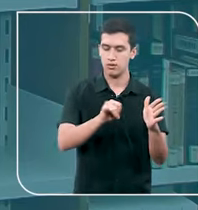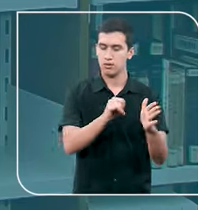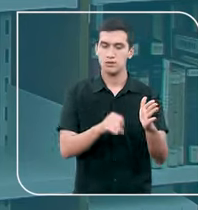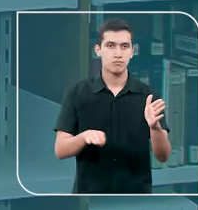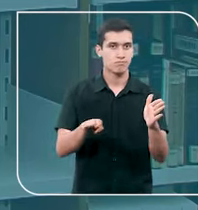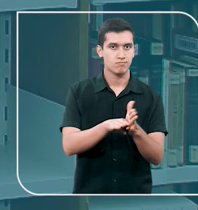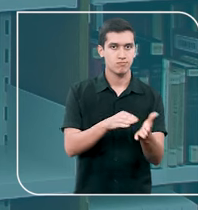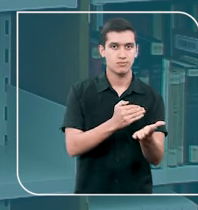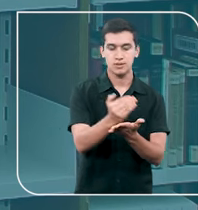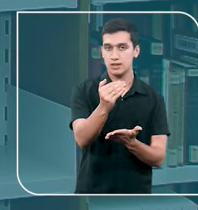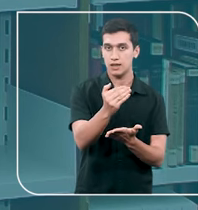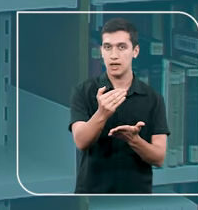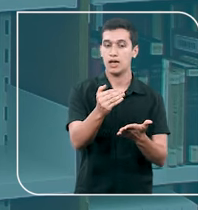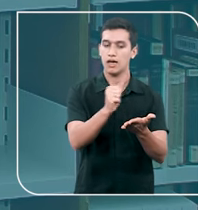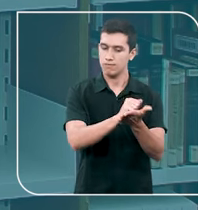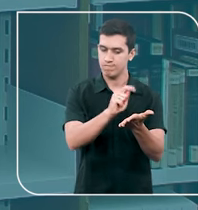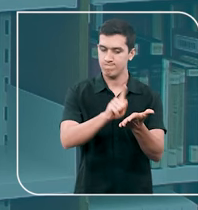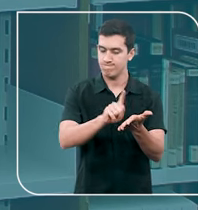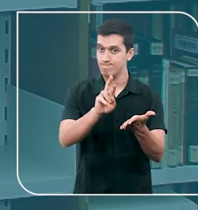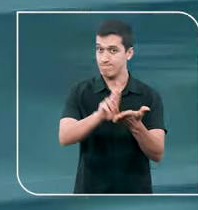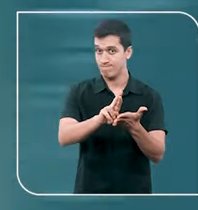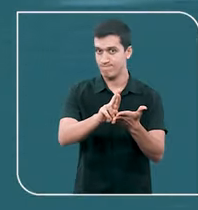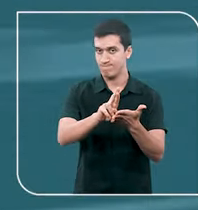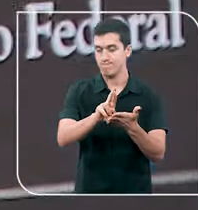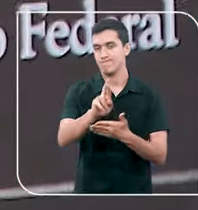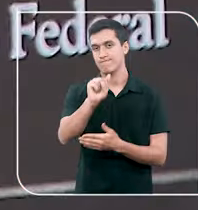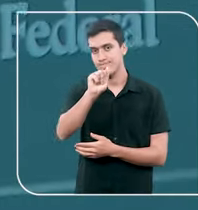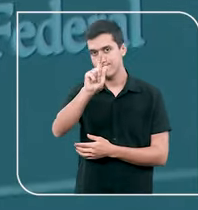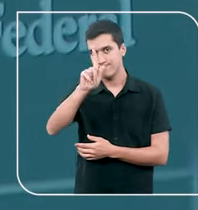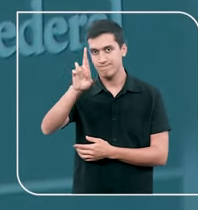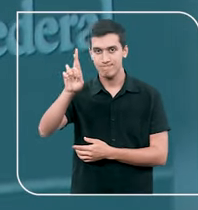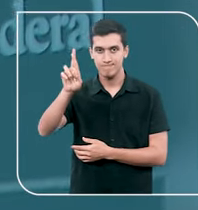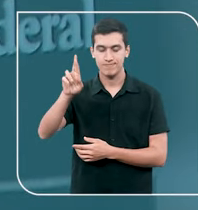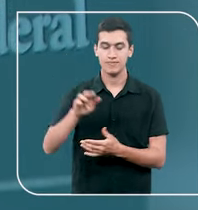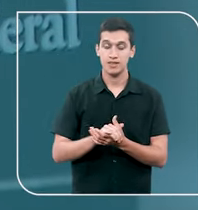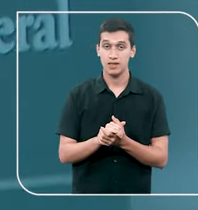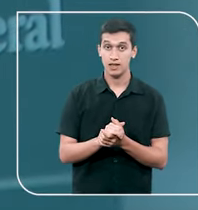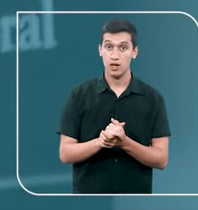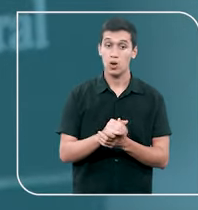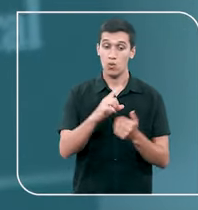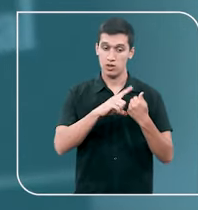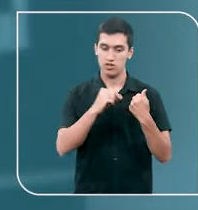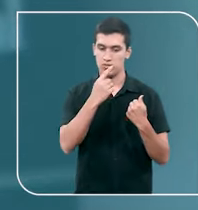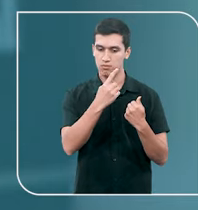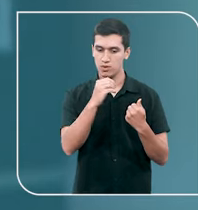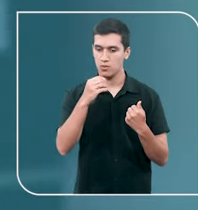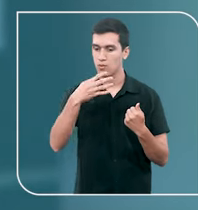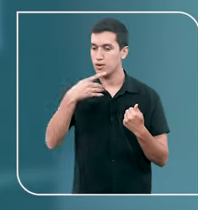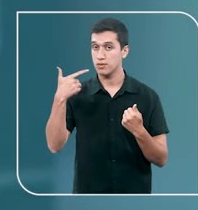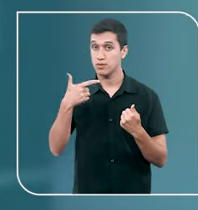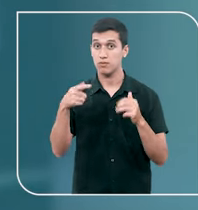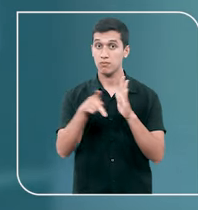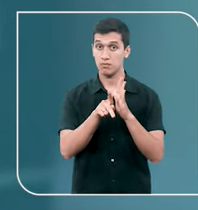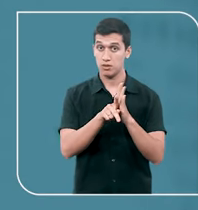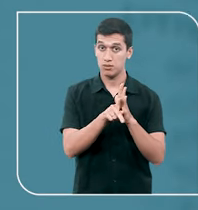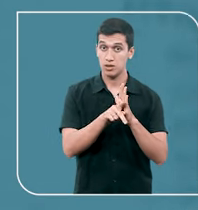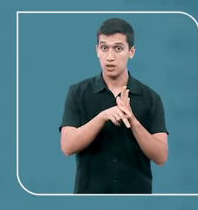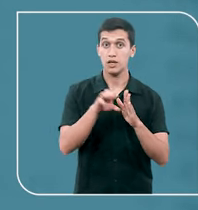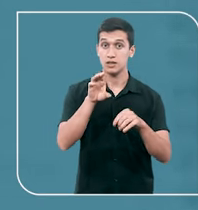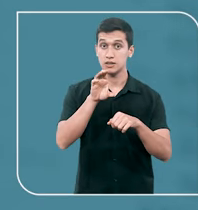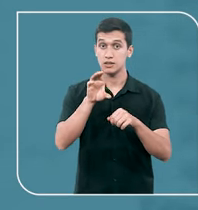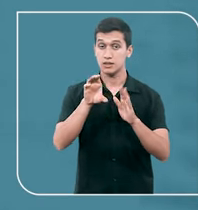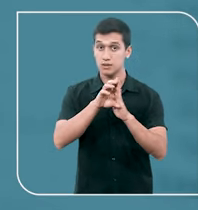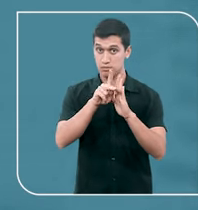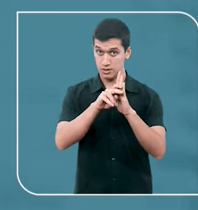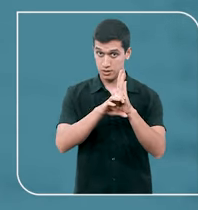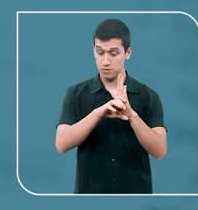em cena o agravo em recurso especial. De acordo com o artigo 1042 do Código de Processo Civil,